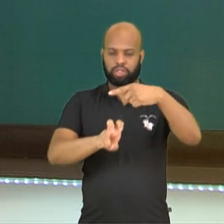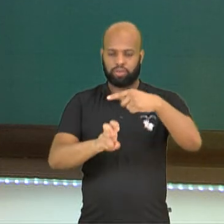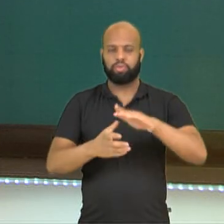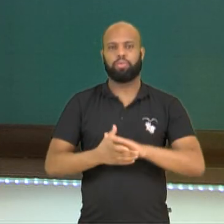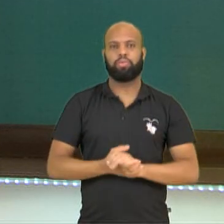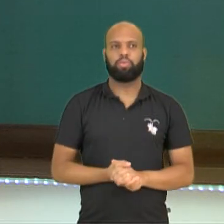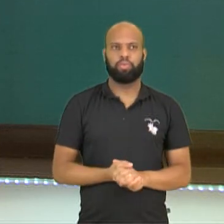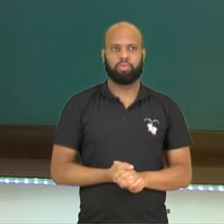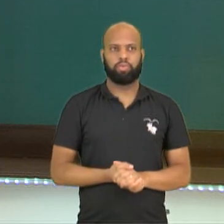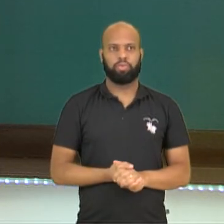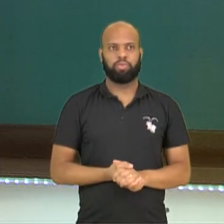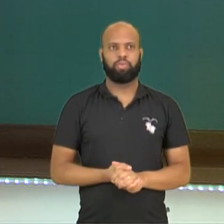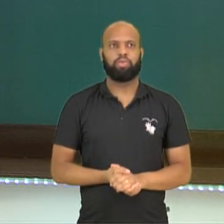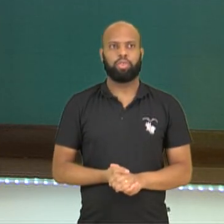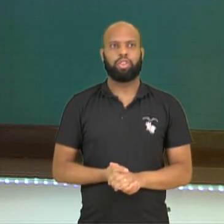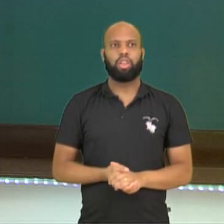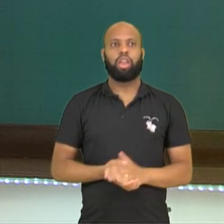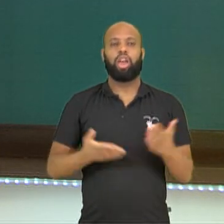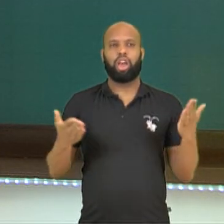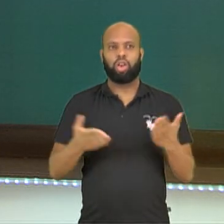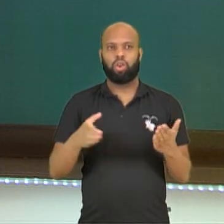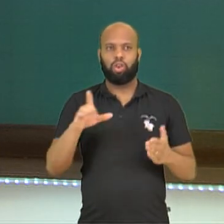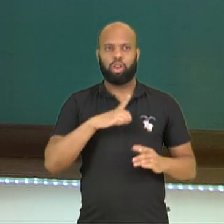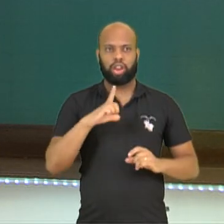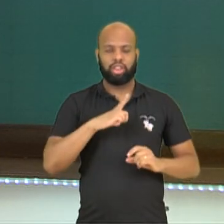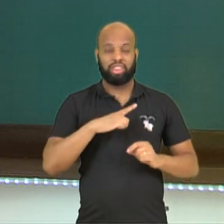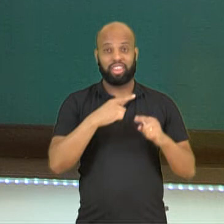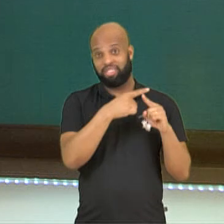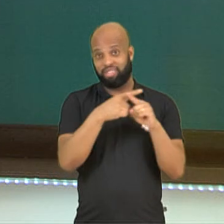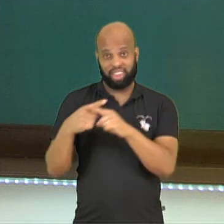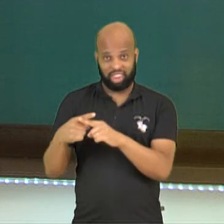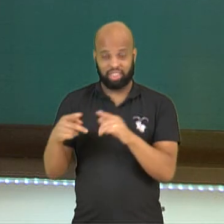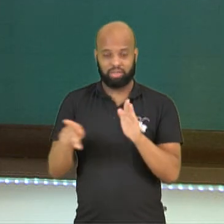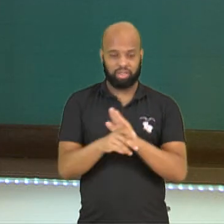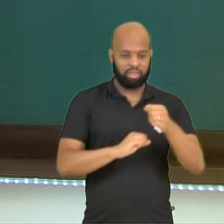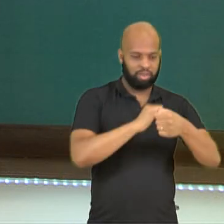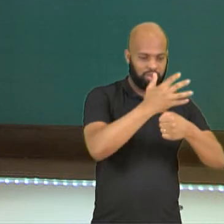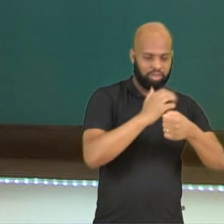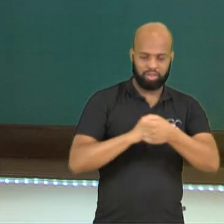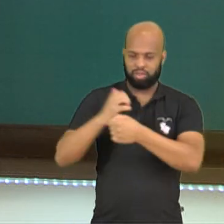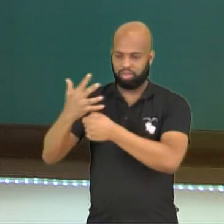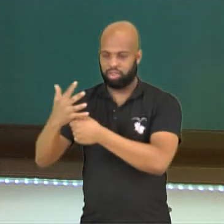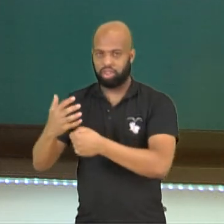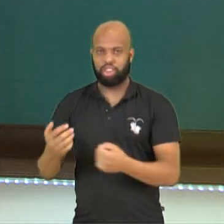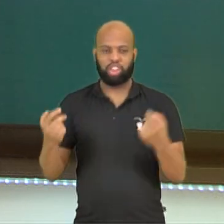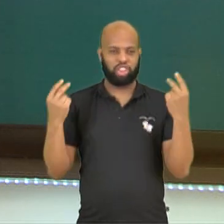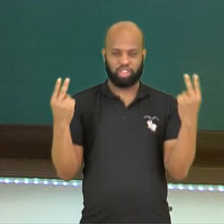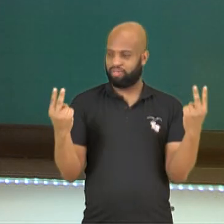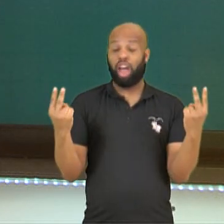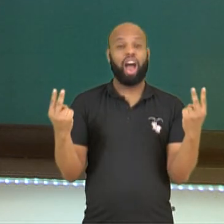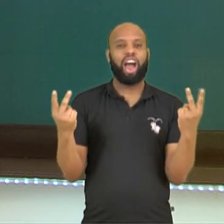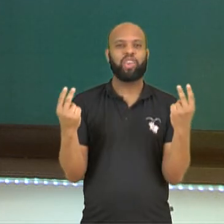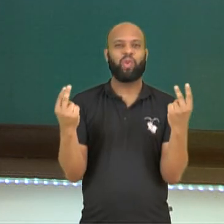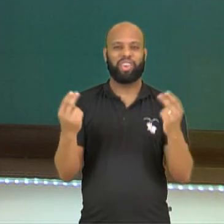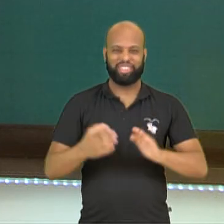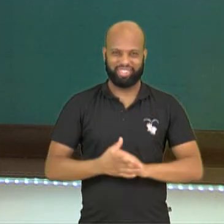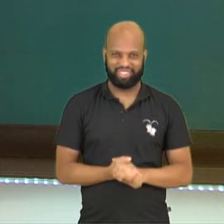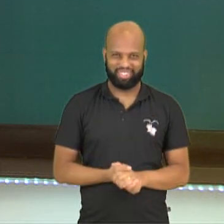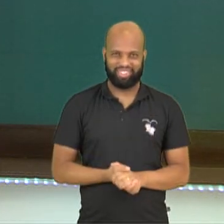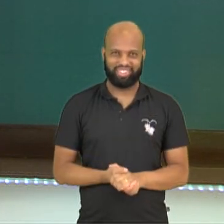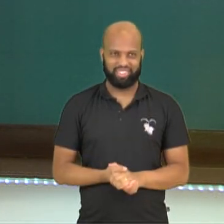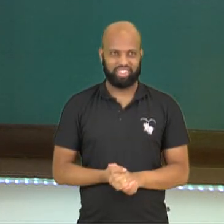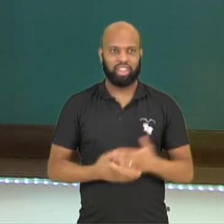5, ok? Então, agora o que eu tenho? Eu tenho uma multiplicação onde a base é a mesma,